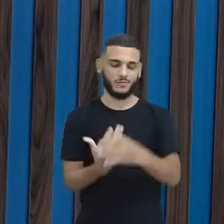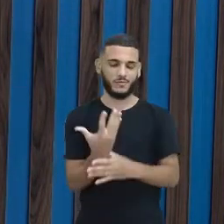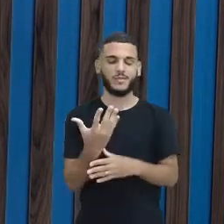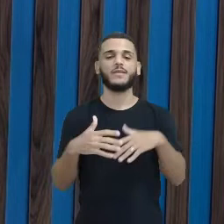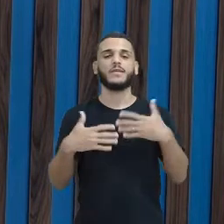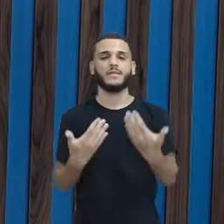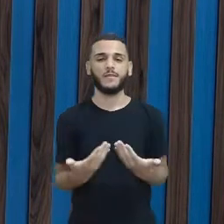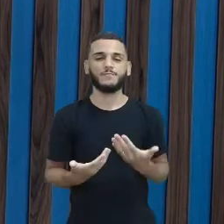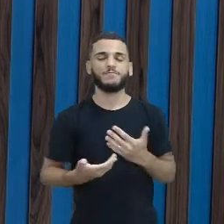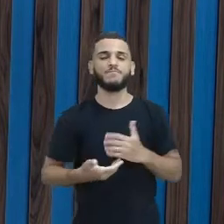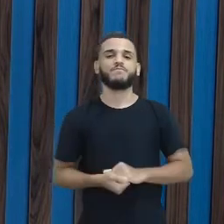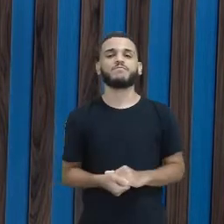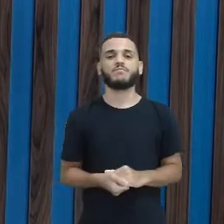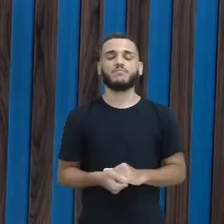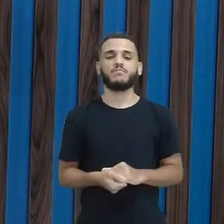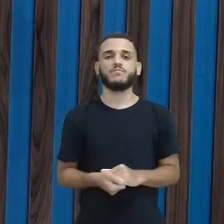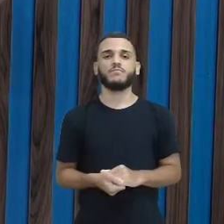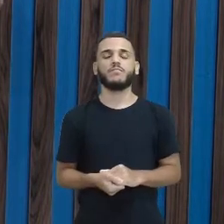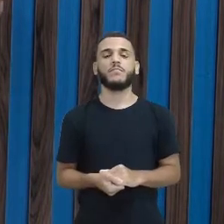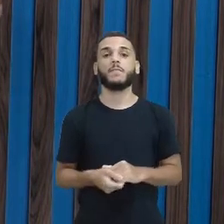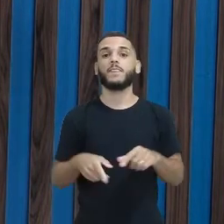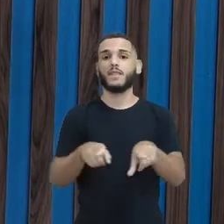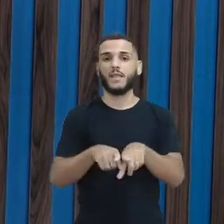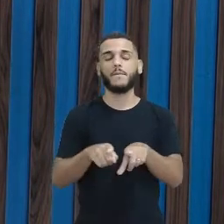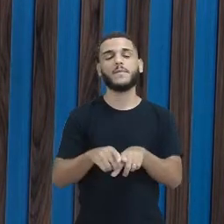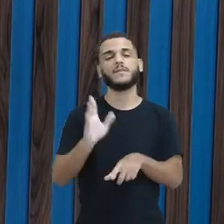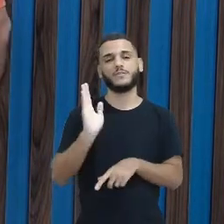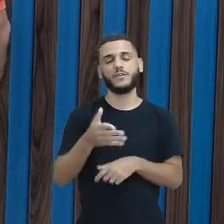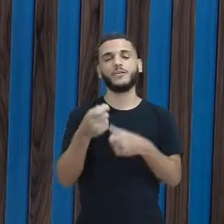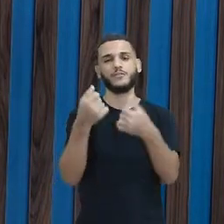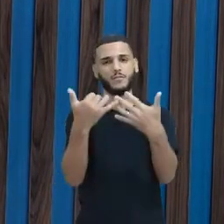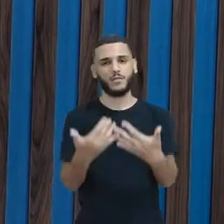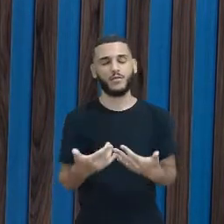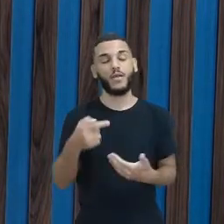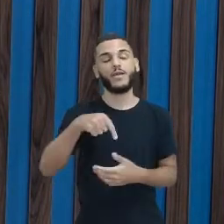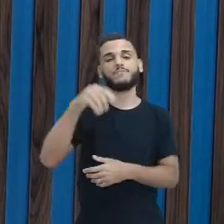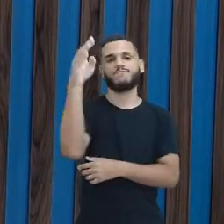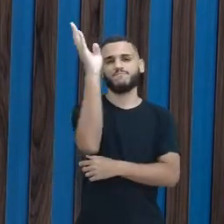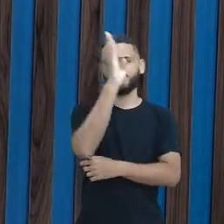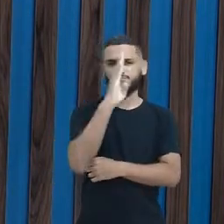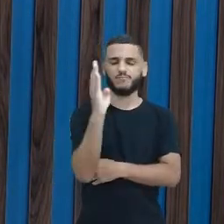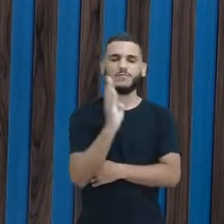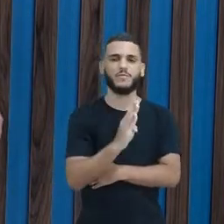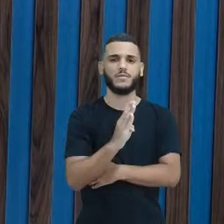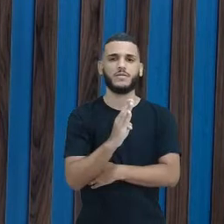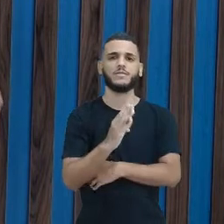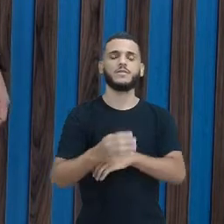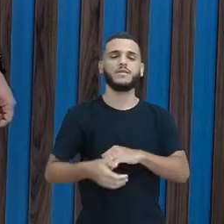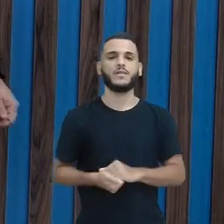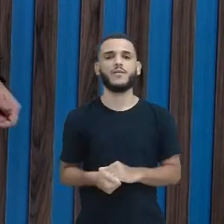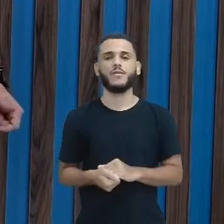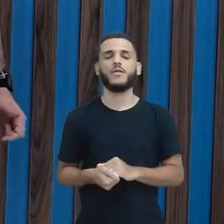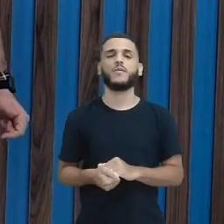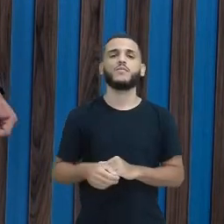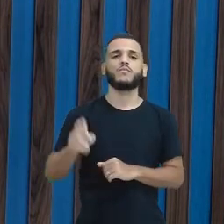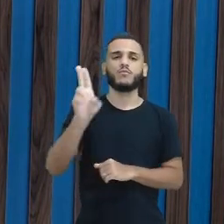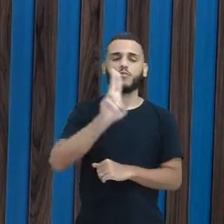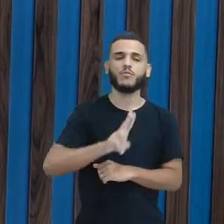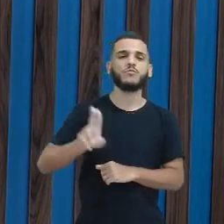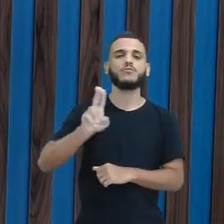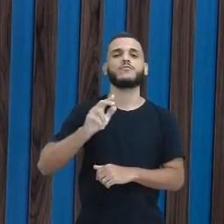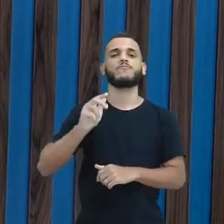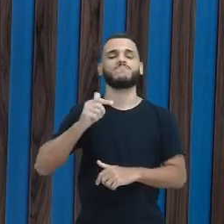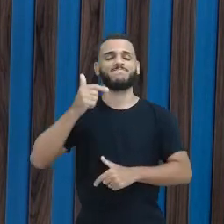registro, mas lembrar, né, como a gente já mencionou aqui, que o Brasil ele utilizou, né, do